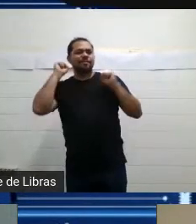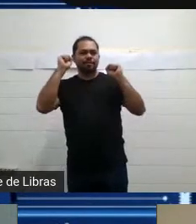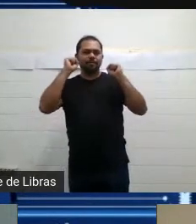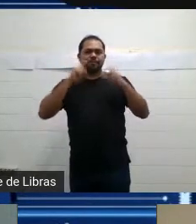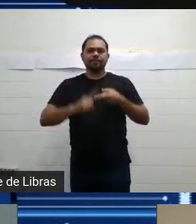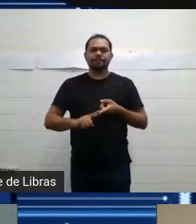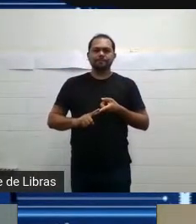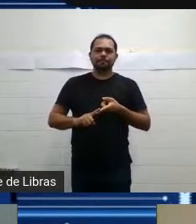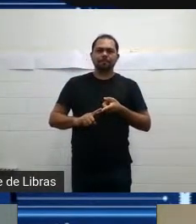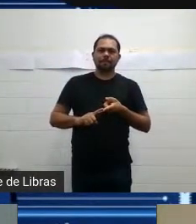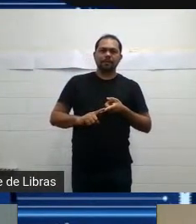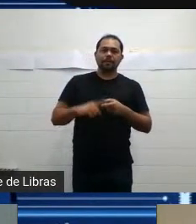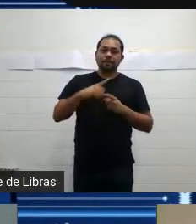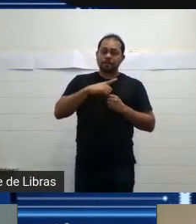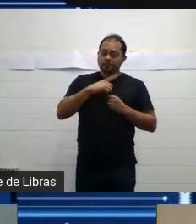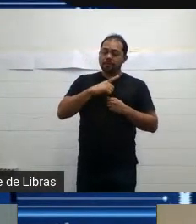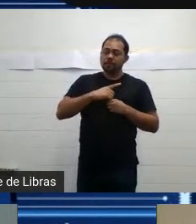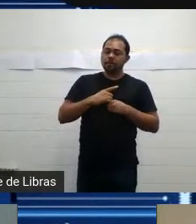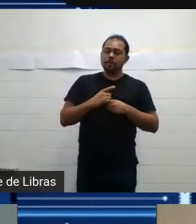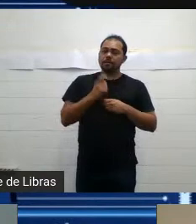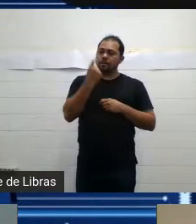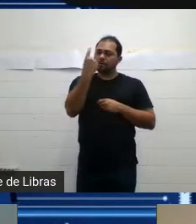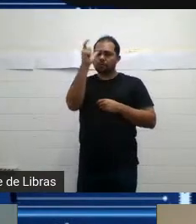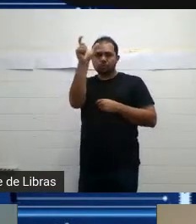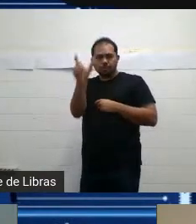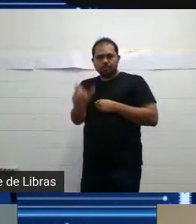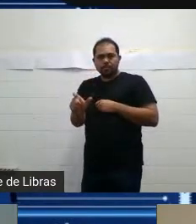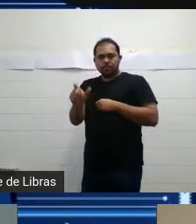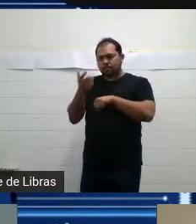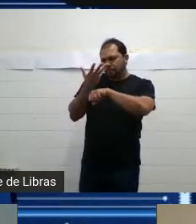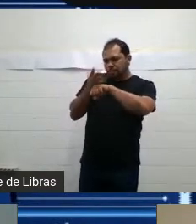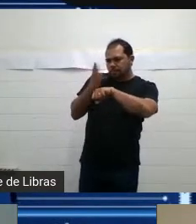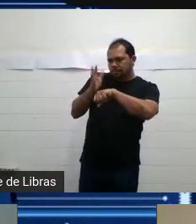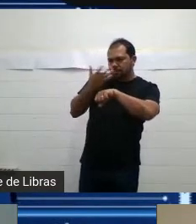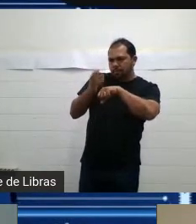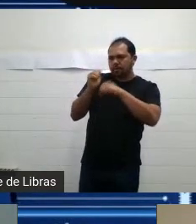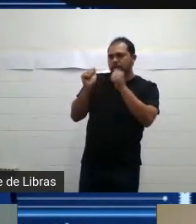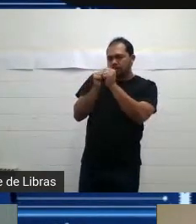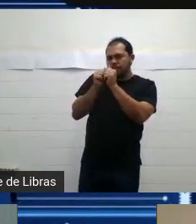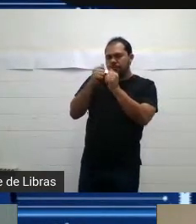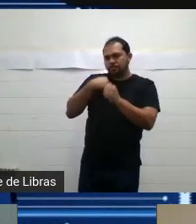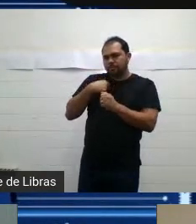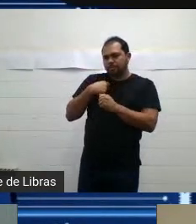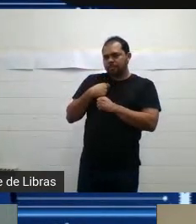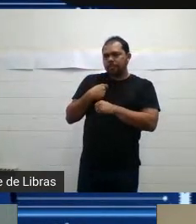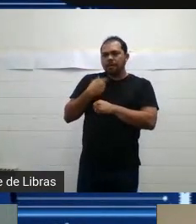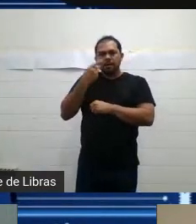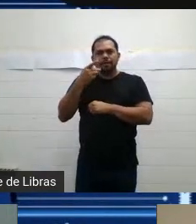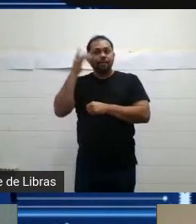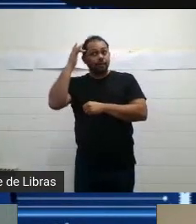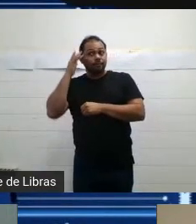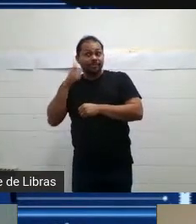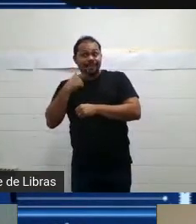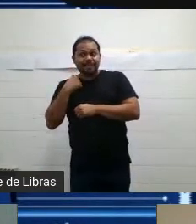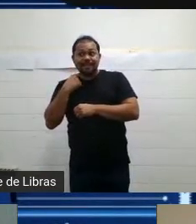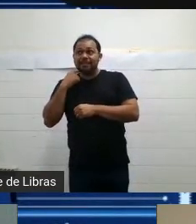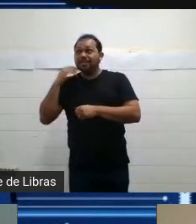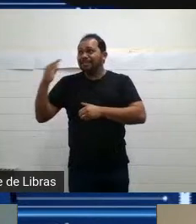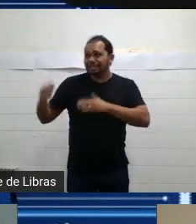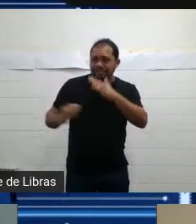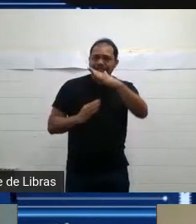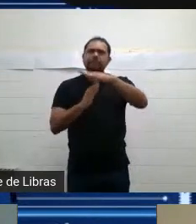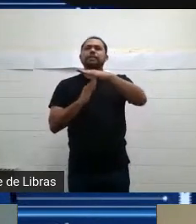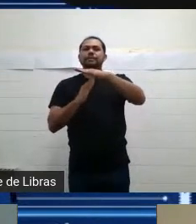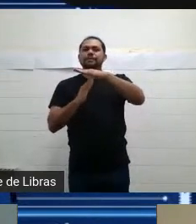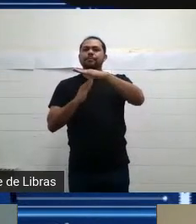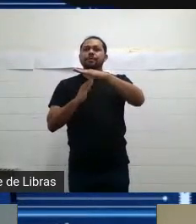tenho uma pessoa que treina comigo, e ela costuma dizer: quando você acha que você está no limite, lembre que você ainda tem um pouco mais.